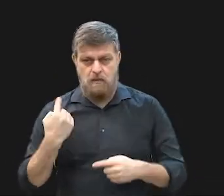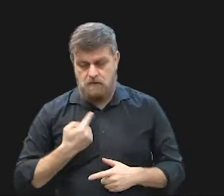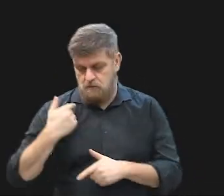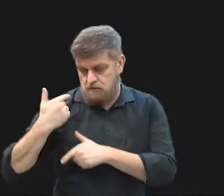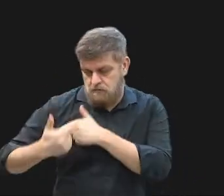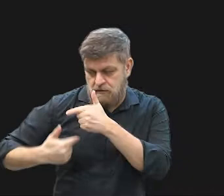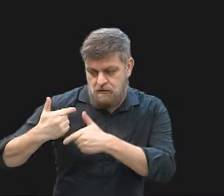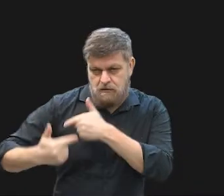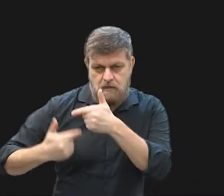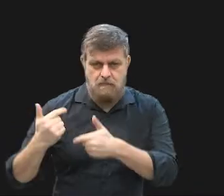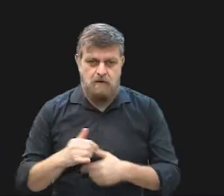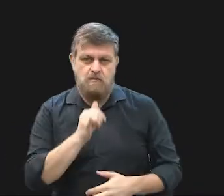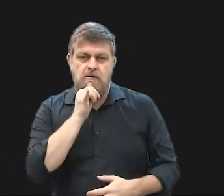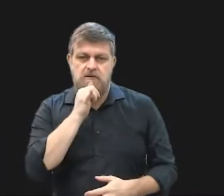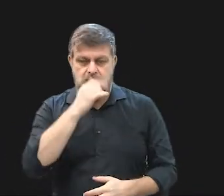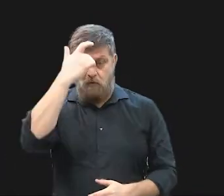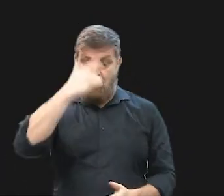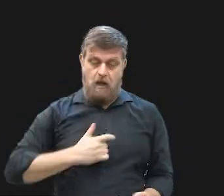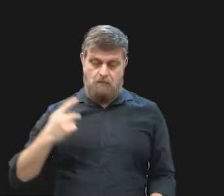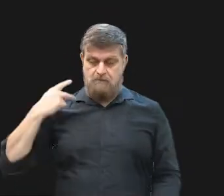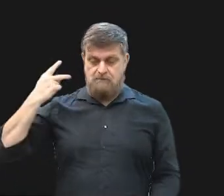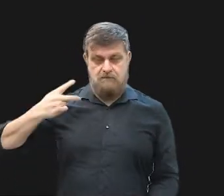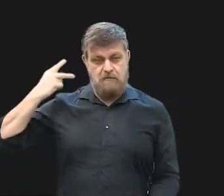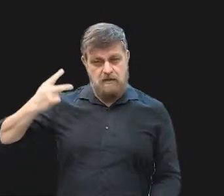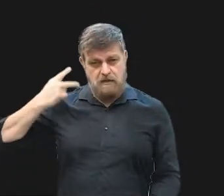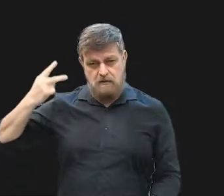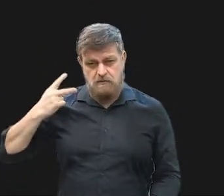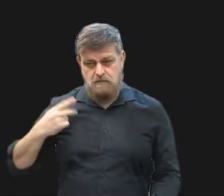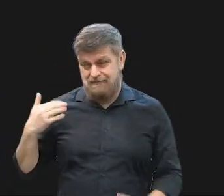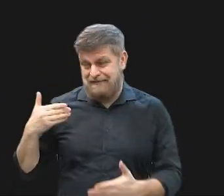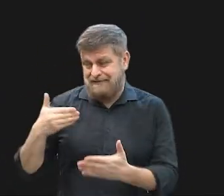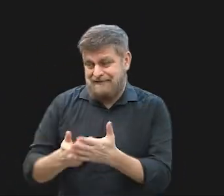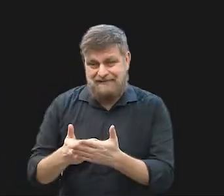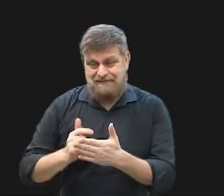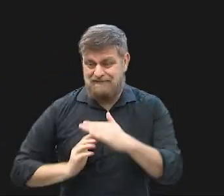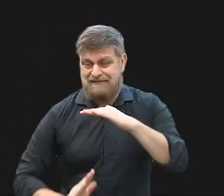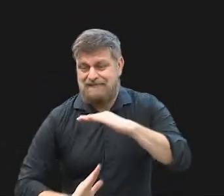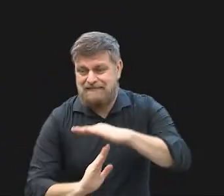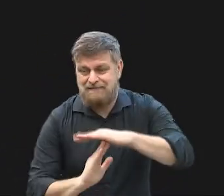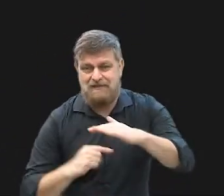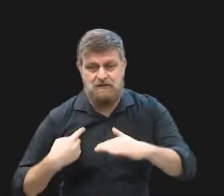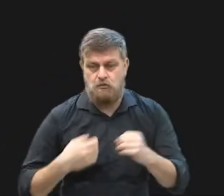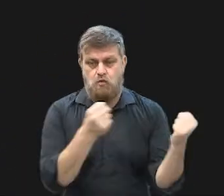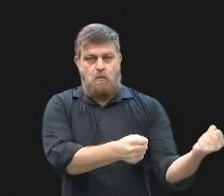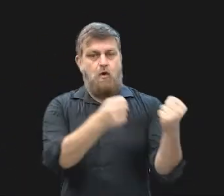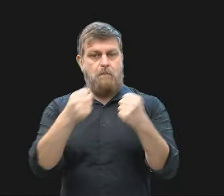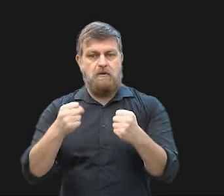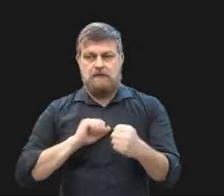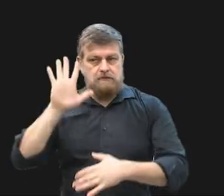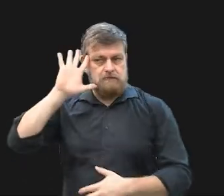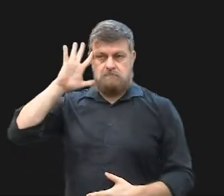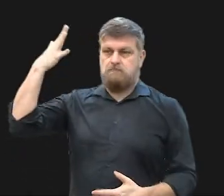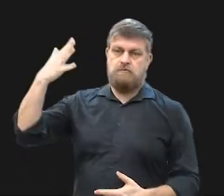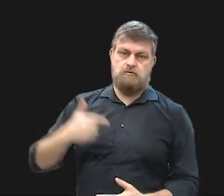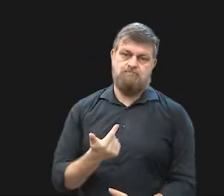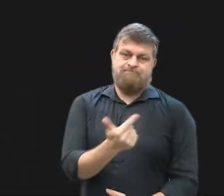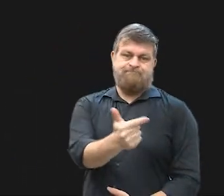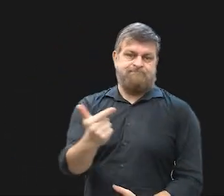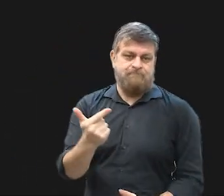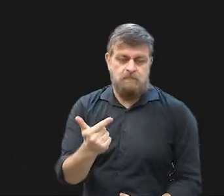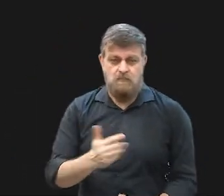trabalho, por exemplo, o trabalho do vereador, ele vai até um certo momento, a gente não tem um poder de decisão, né?